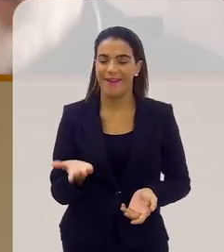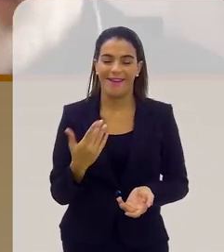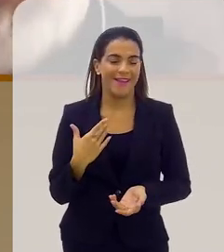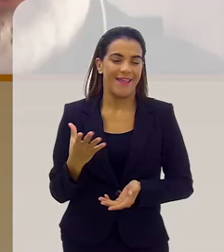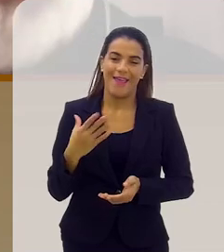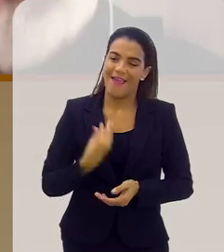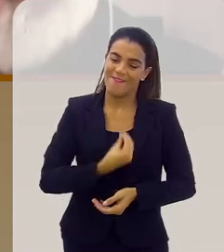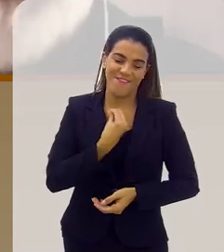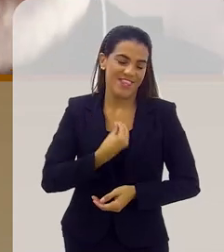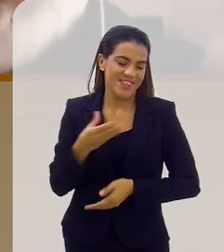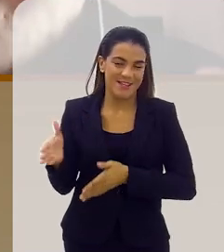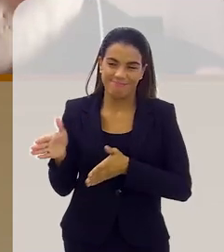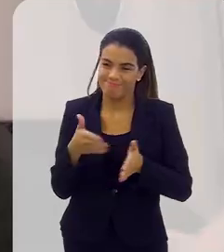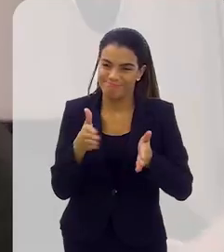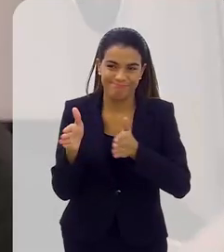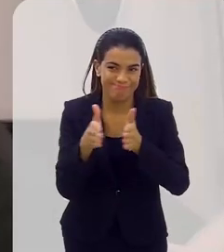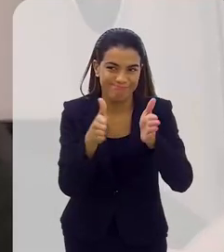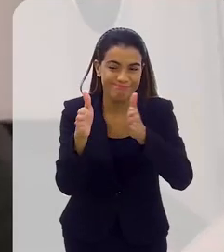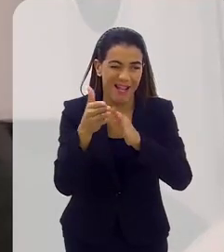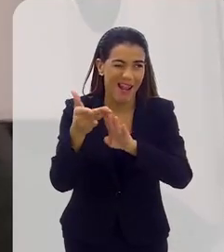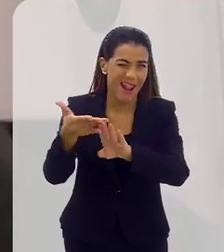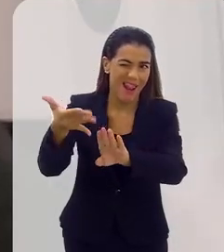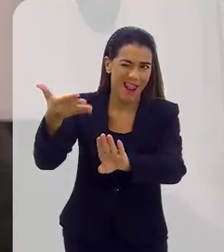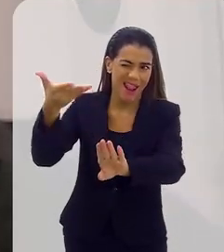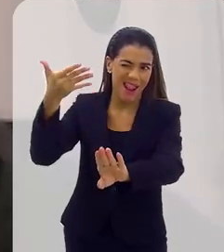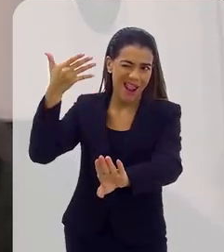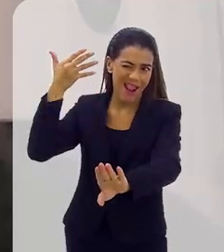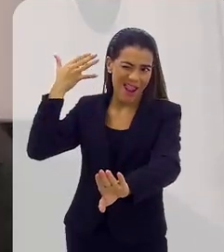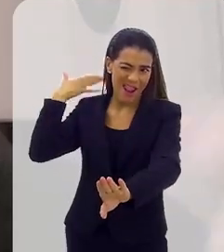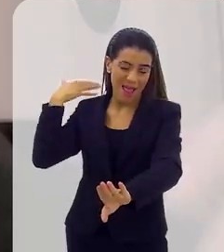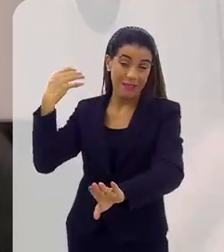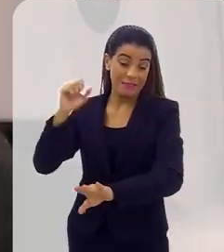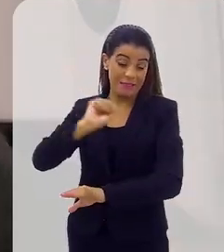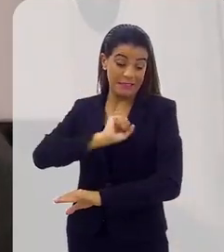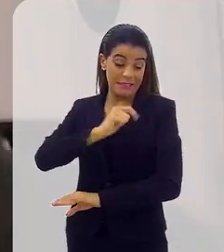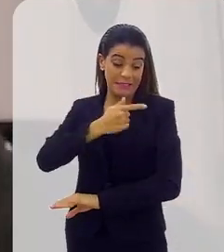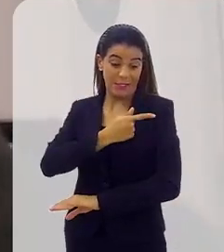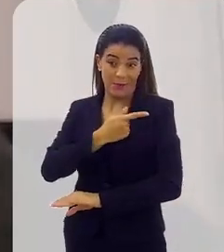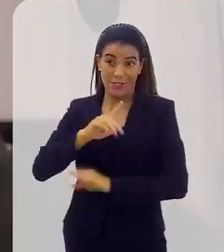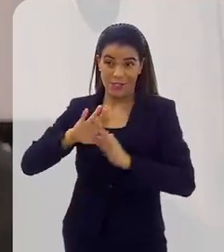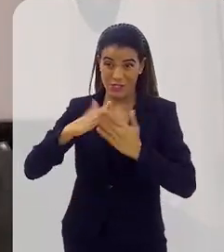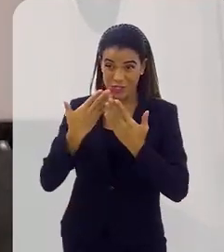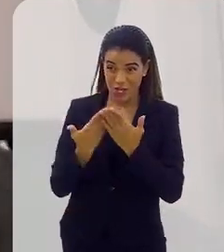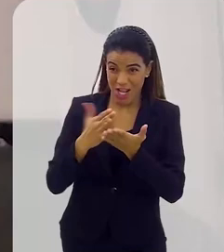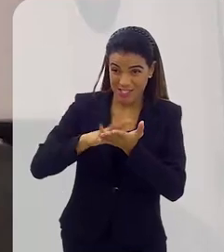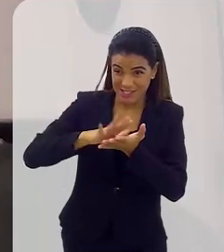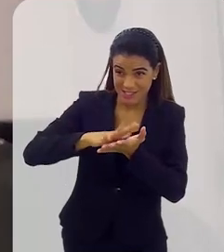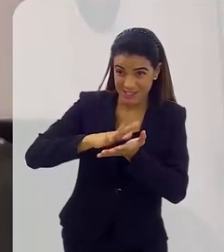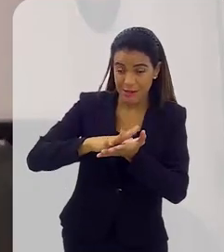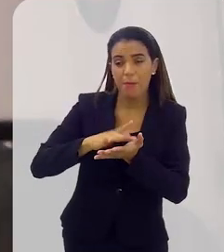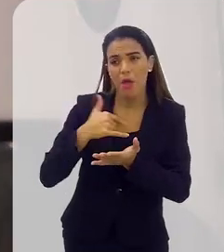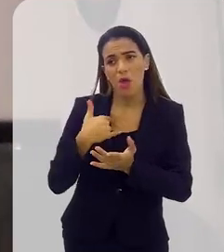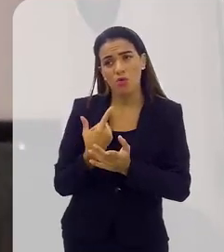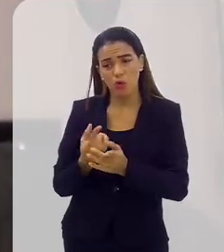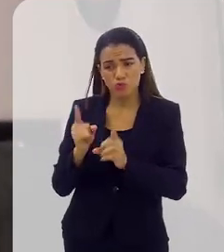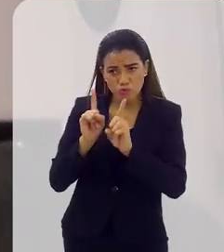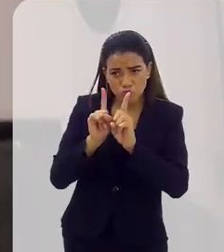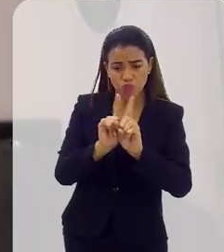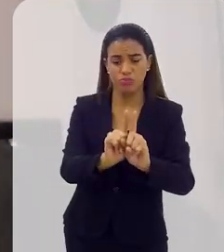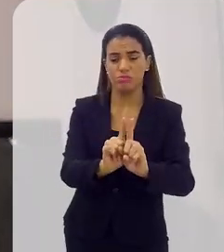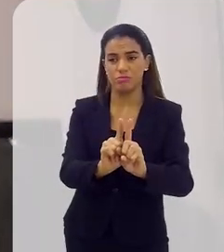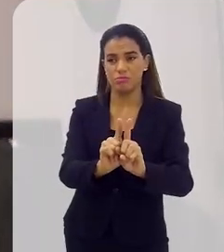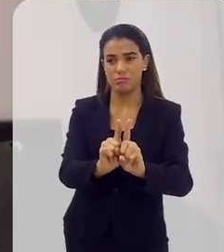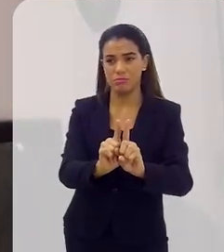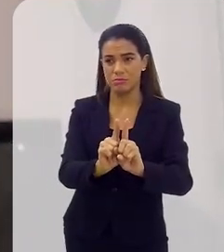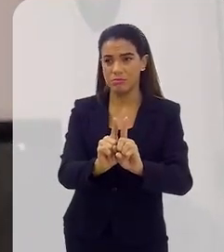É a coisa de destino mesmo, né? Eu lá atrás, quando a Porto da Pedra se consolida como grande escola, eu tô junto